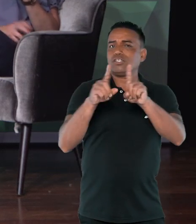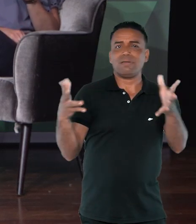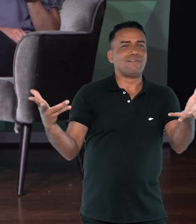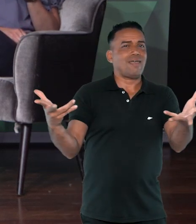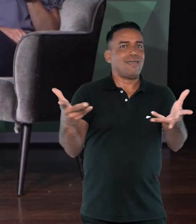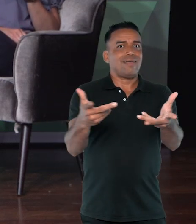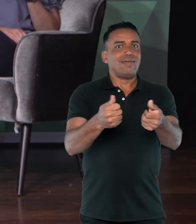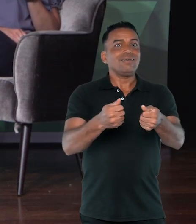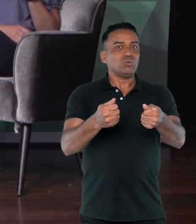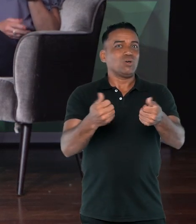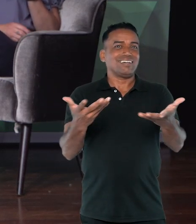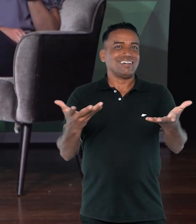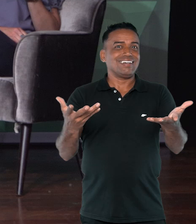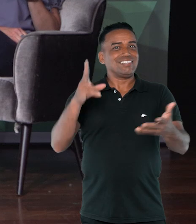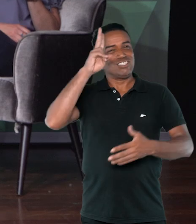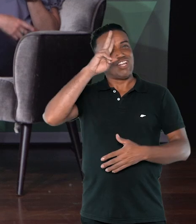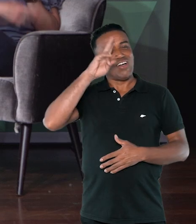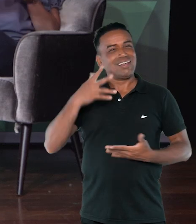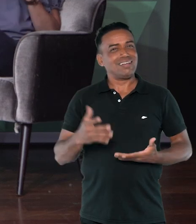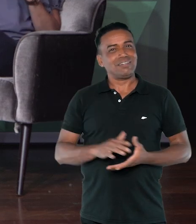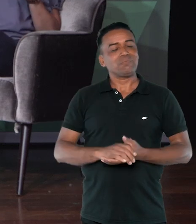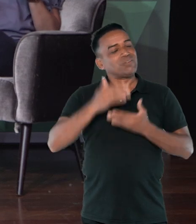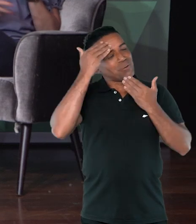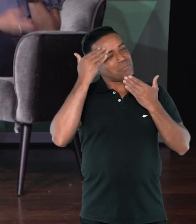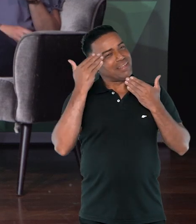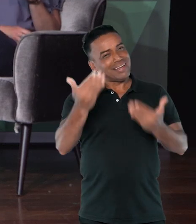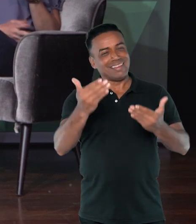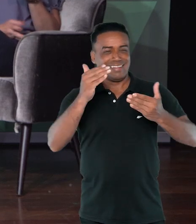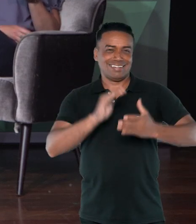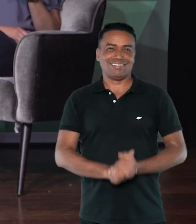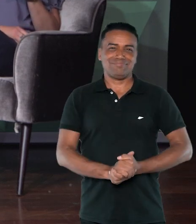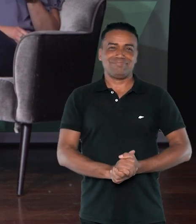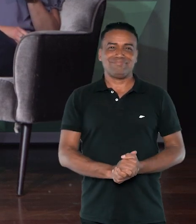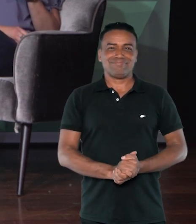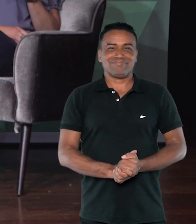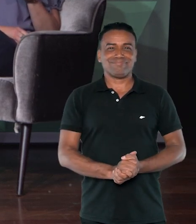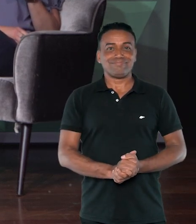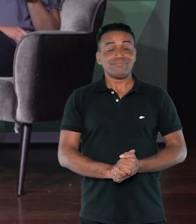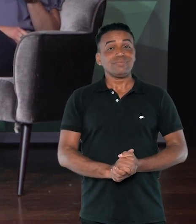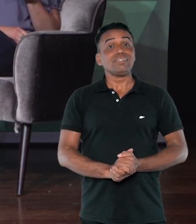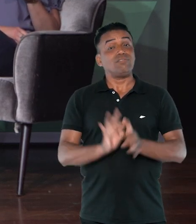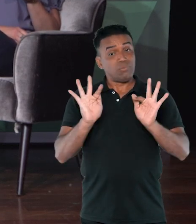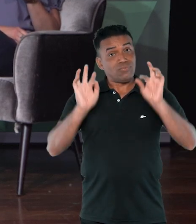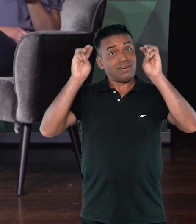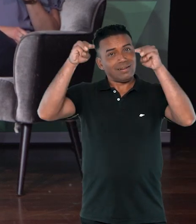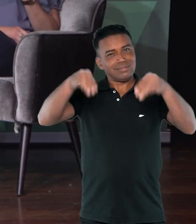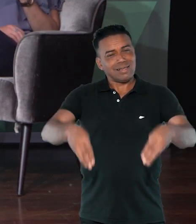ela também é ogra, né? Assim, vivem, né, daquele jeito, bem imperfeito, né?